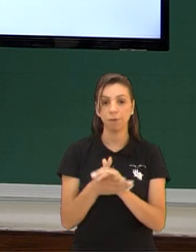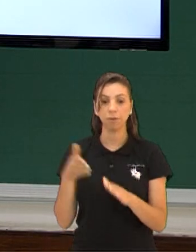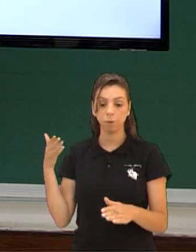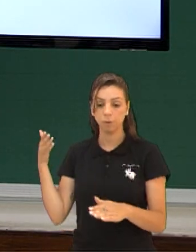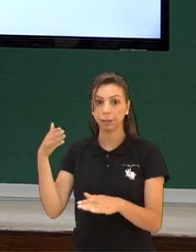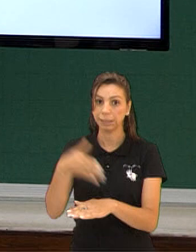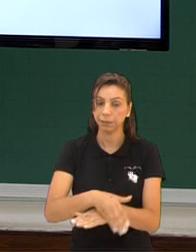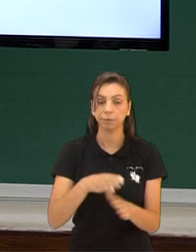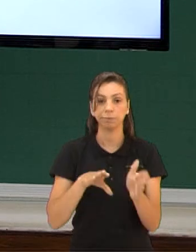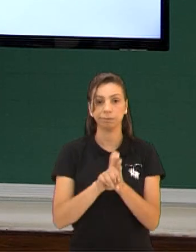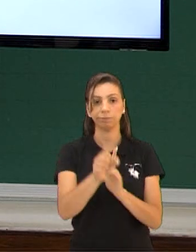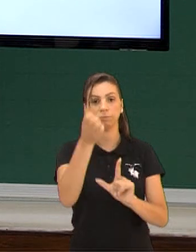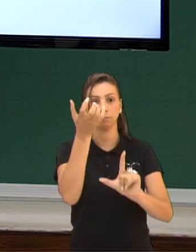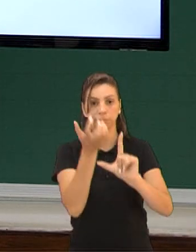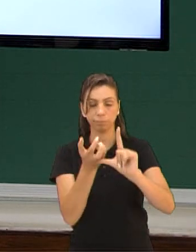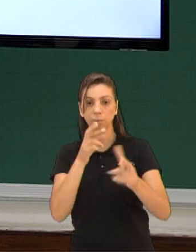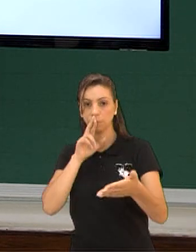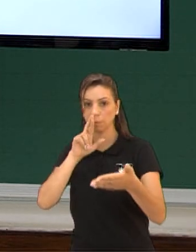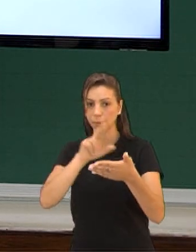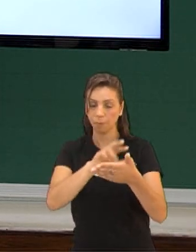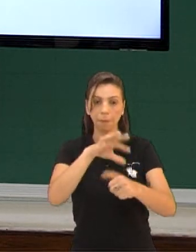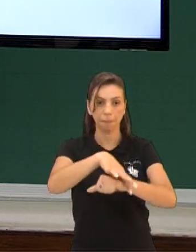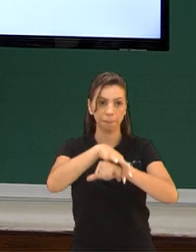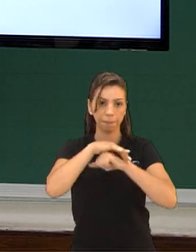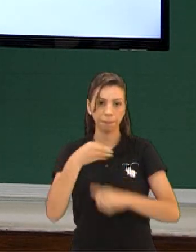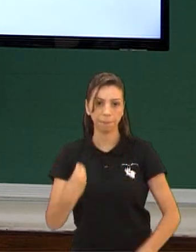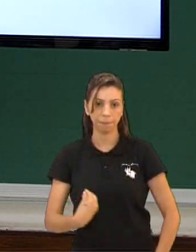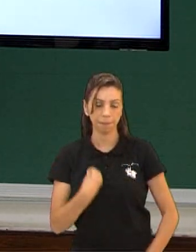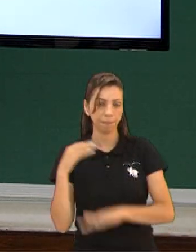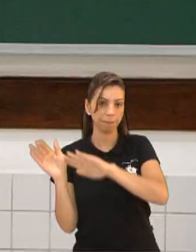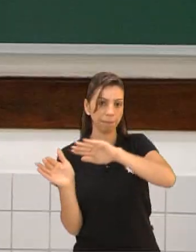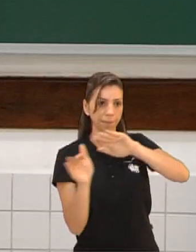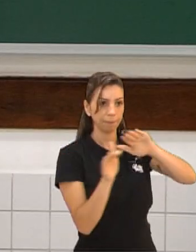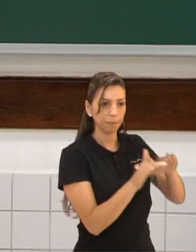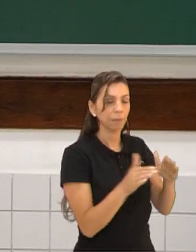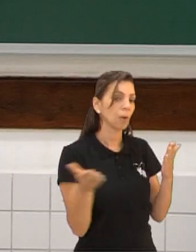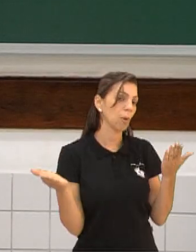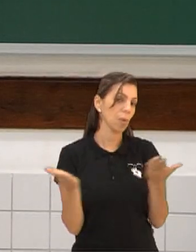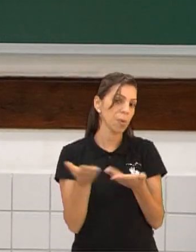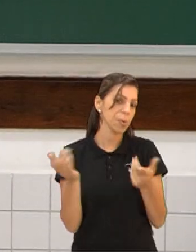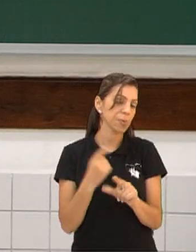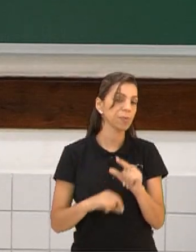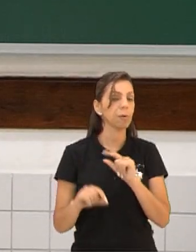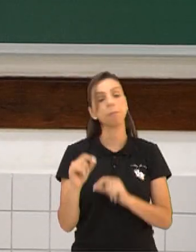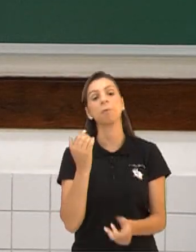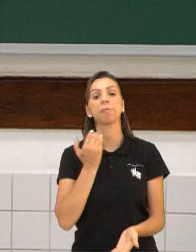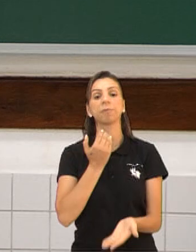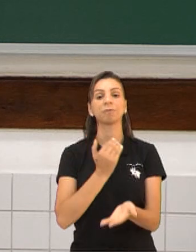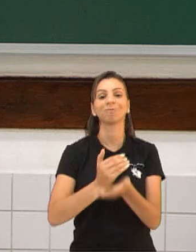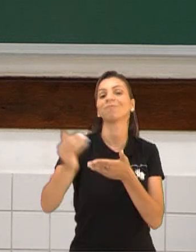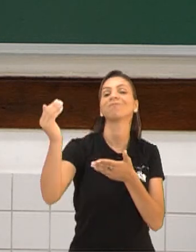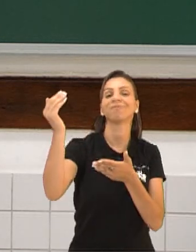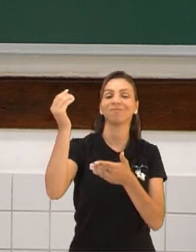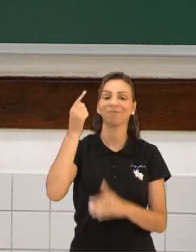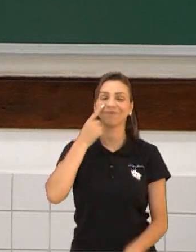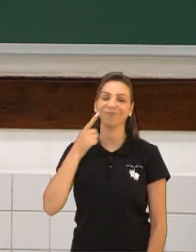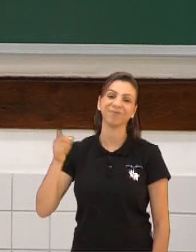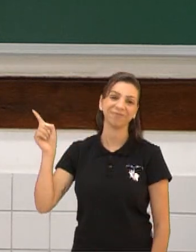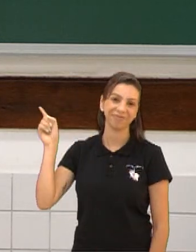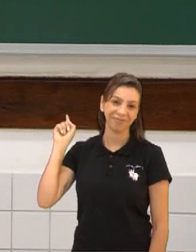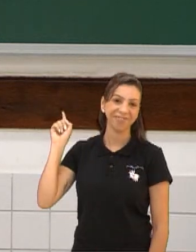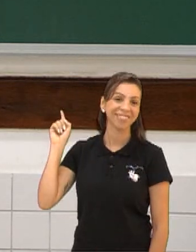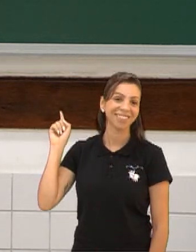as questões que estiverem lá para garantir a sua presença. Então, sem mais delongas, vamos falar sobre